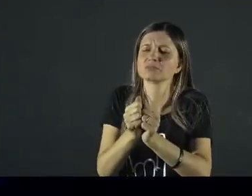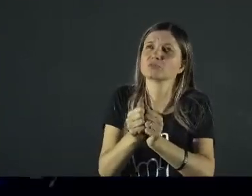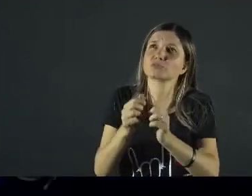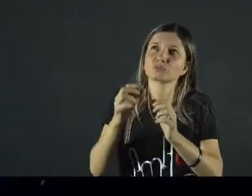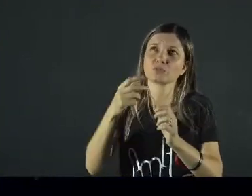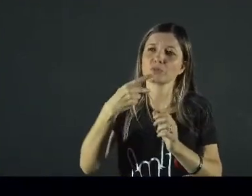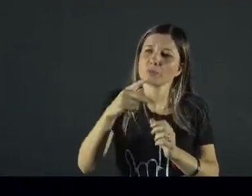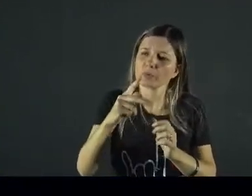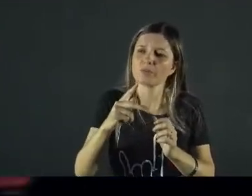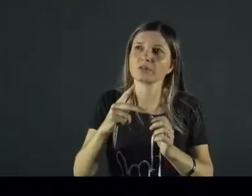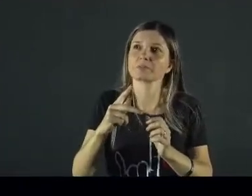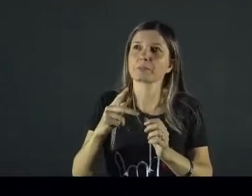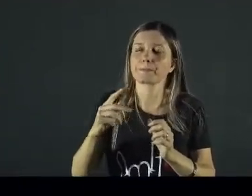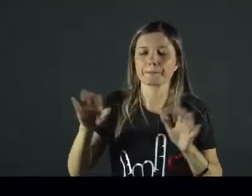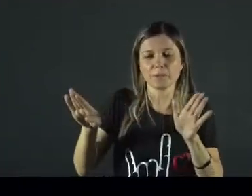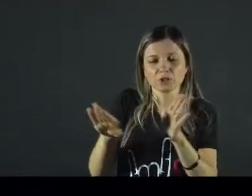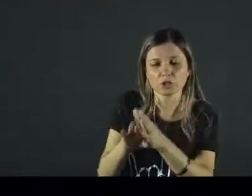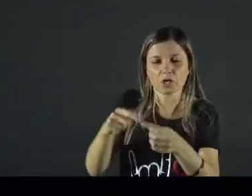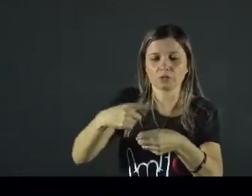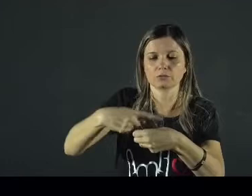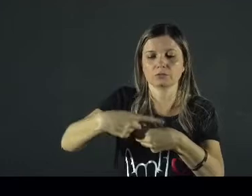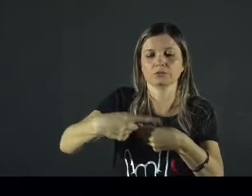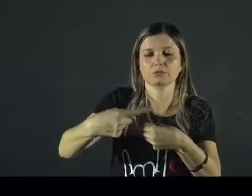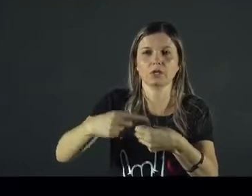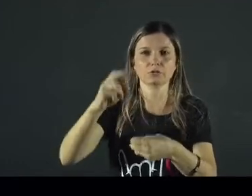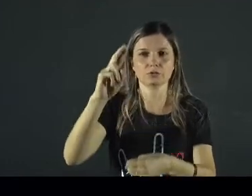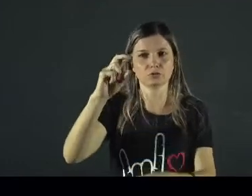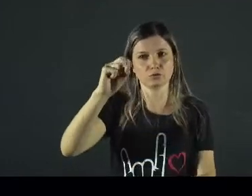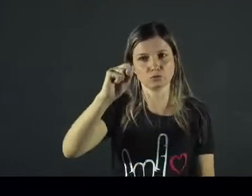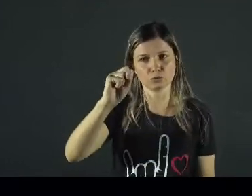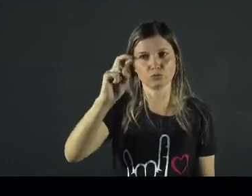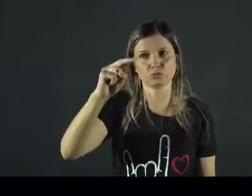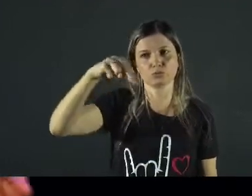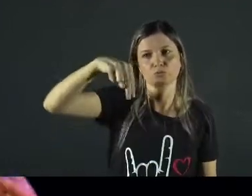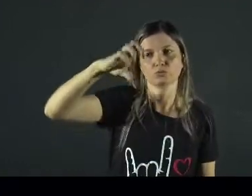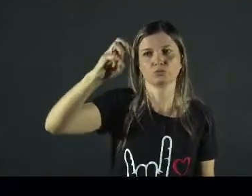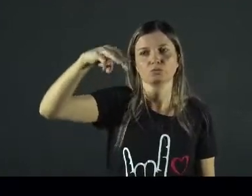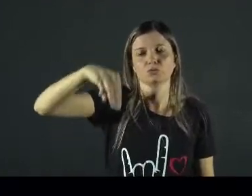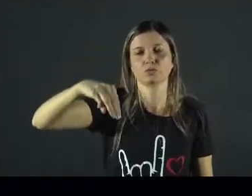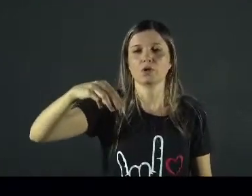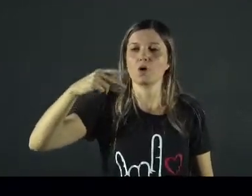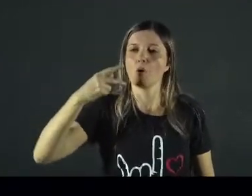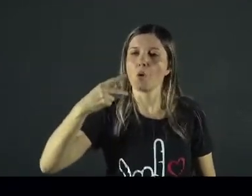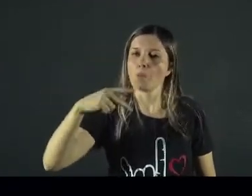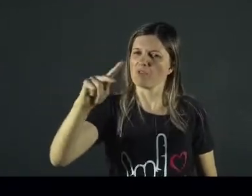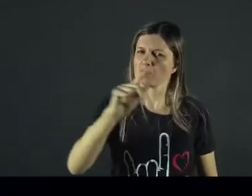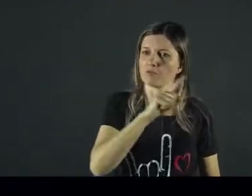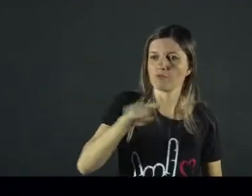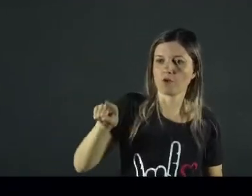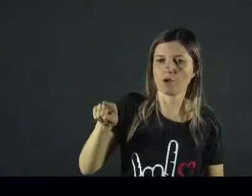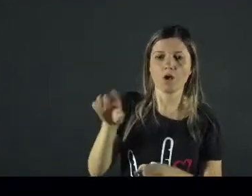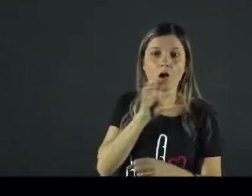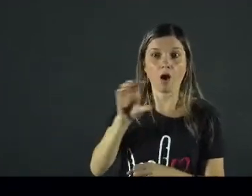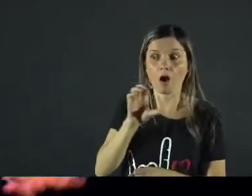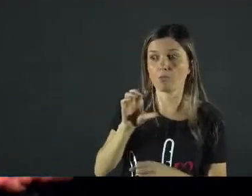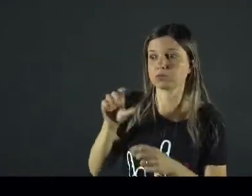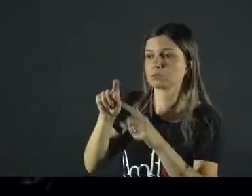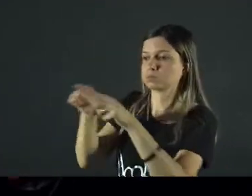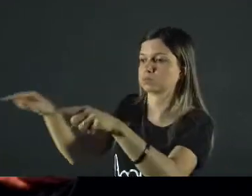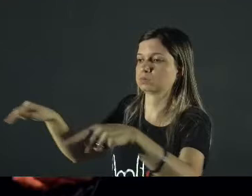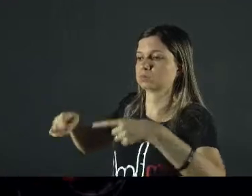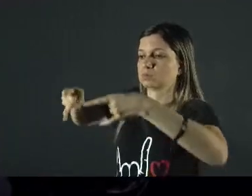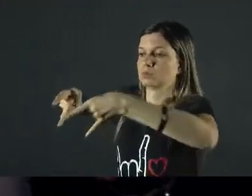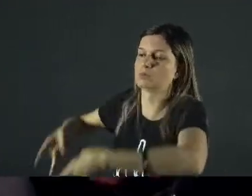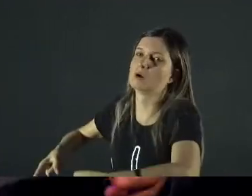Sunem, eles chegaram em Sunem, entraram na casa, o profeta rapidamente foi no cômodo onde estava o